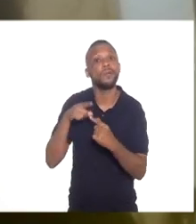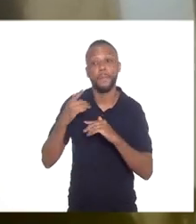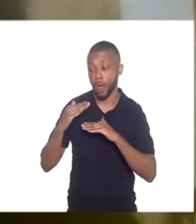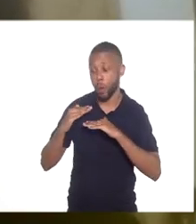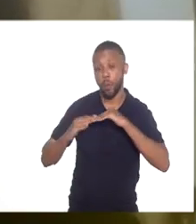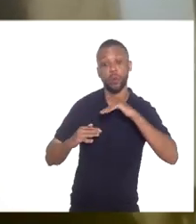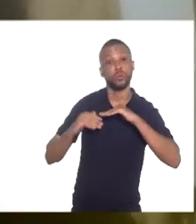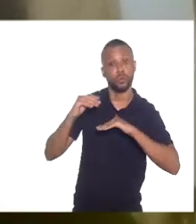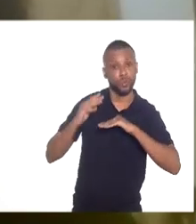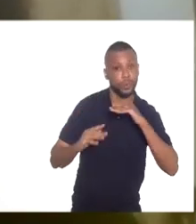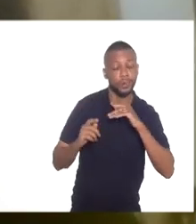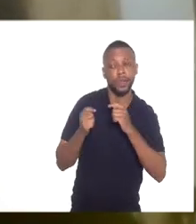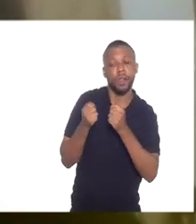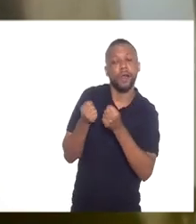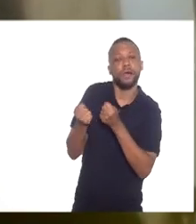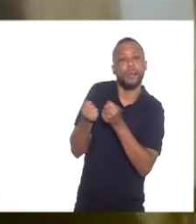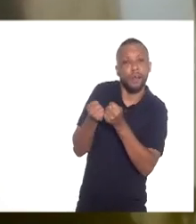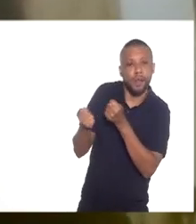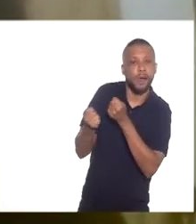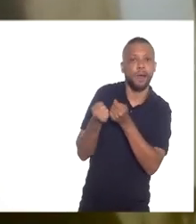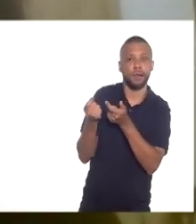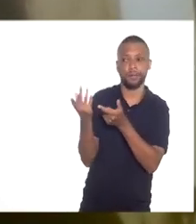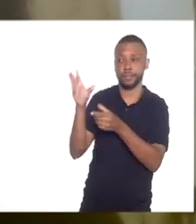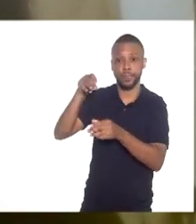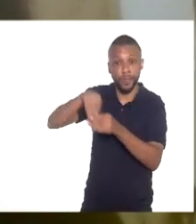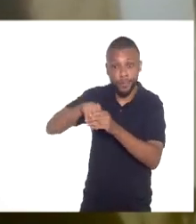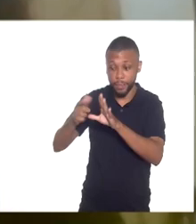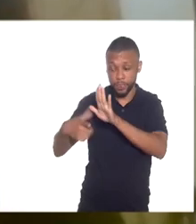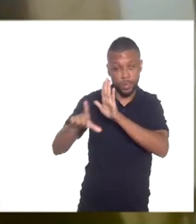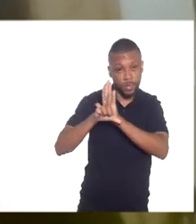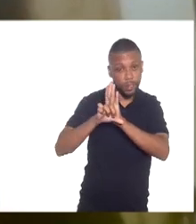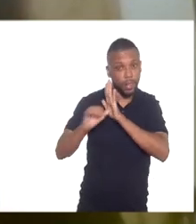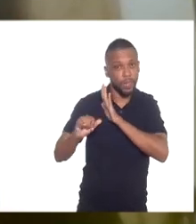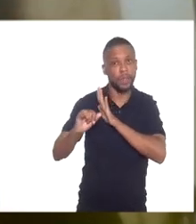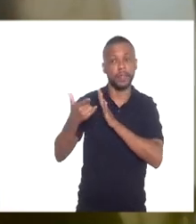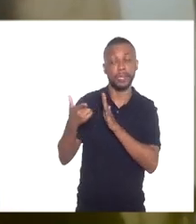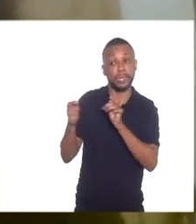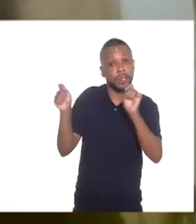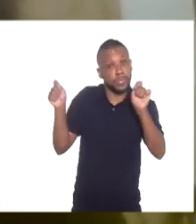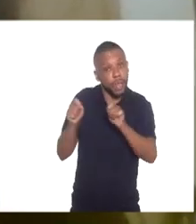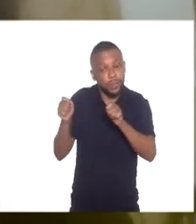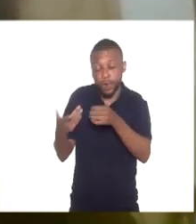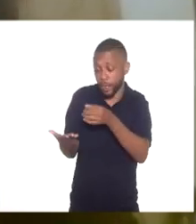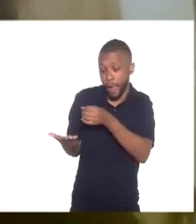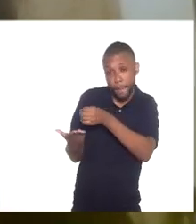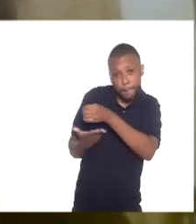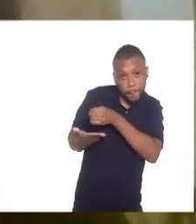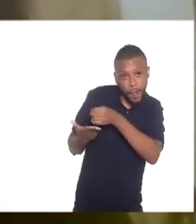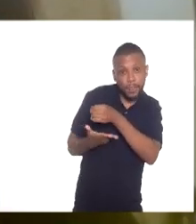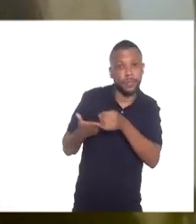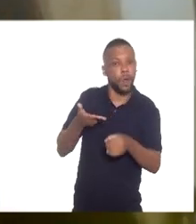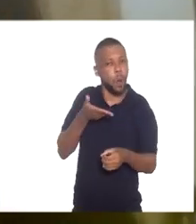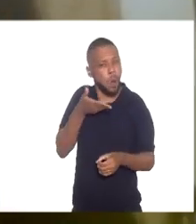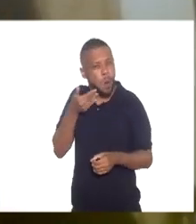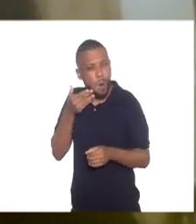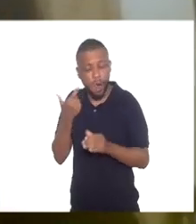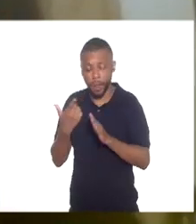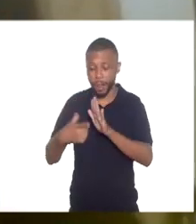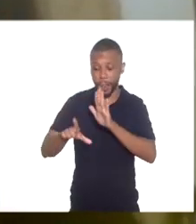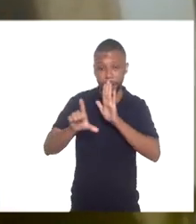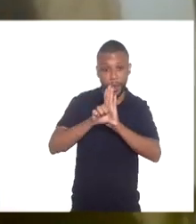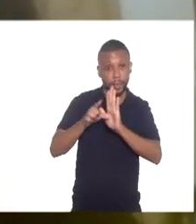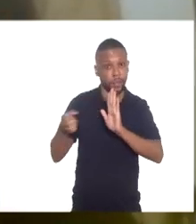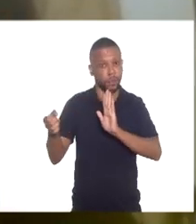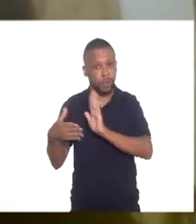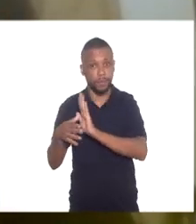regulação infralegal que suporta os aprimoramentos trazidos pela nova lei do gás e